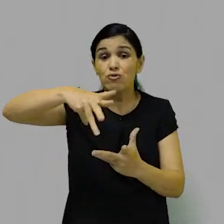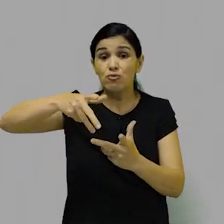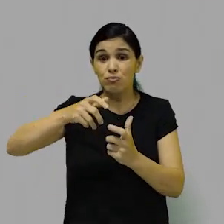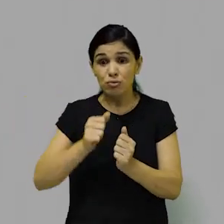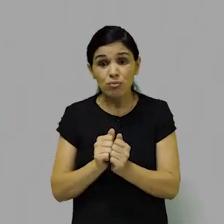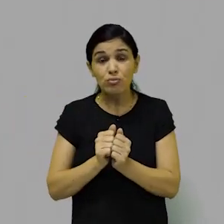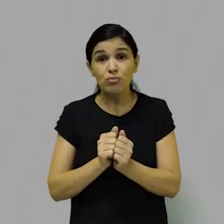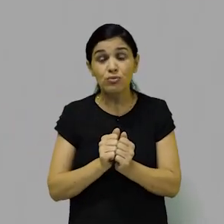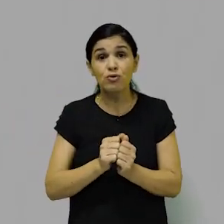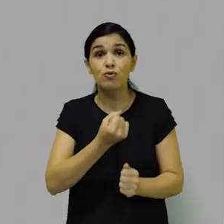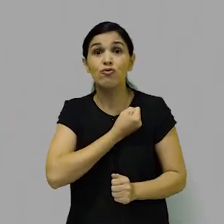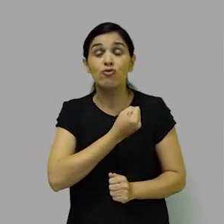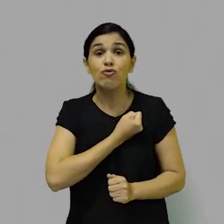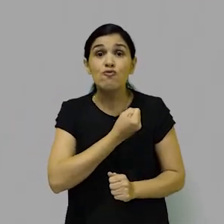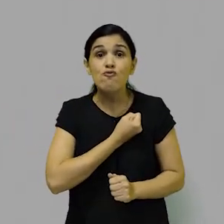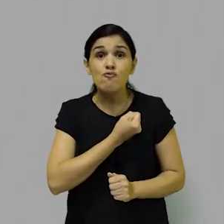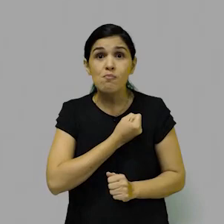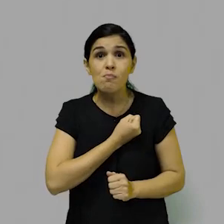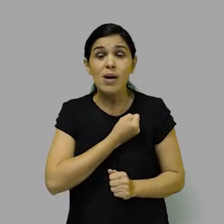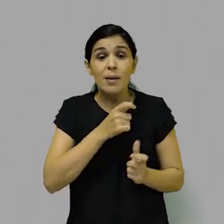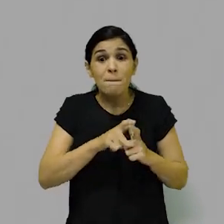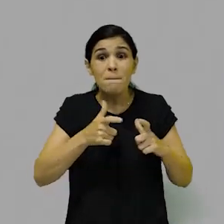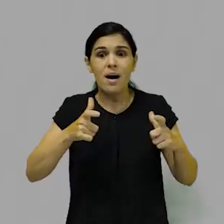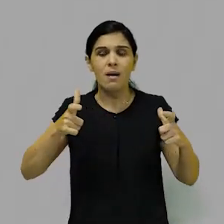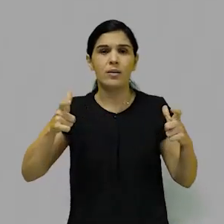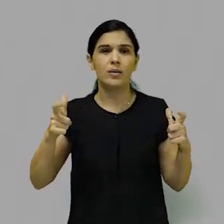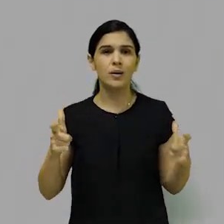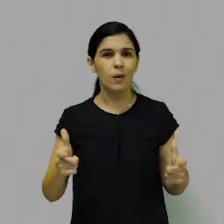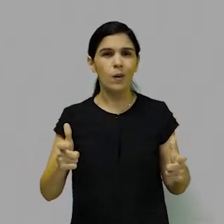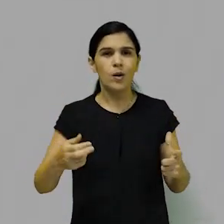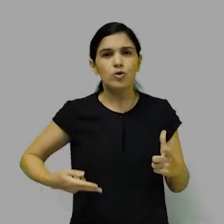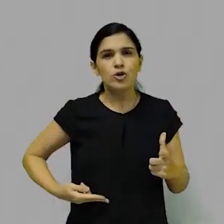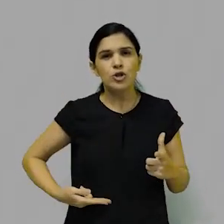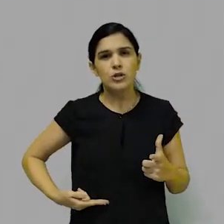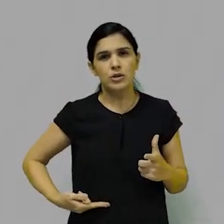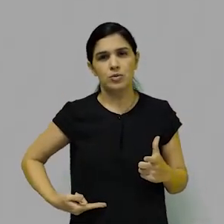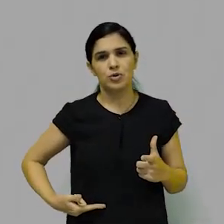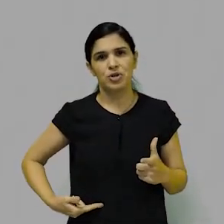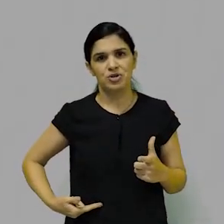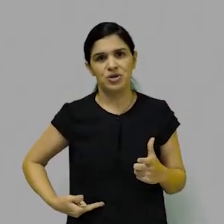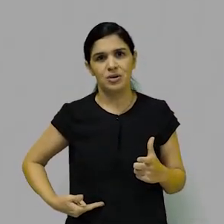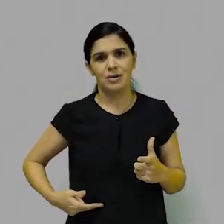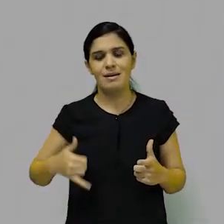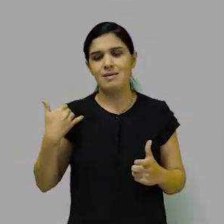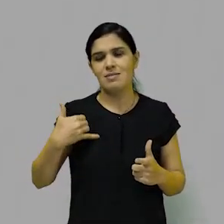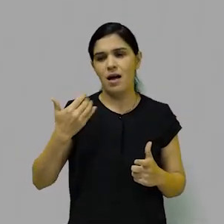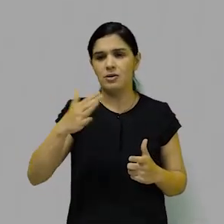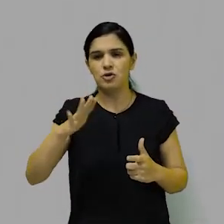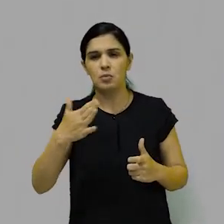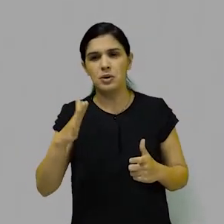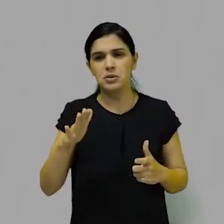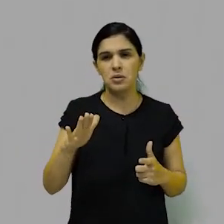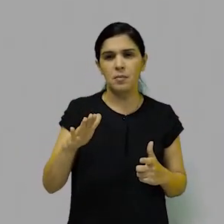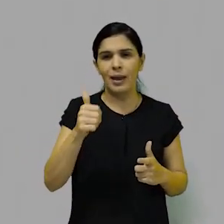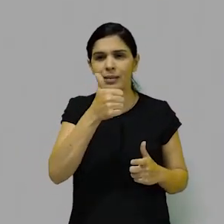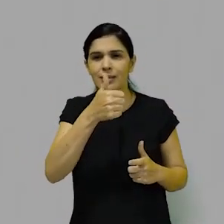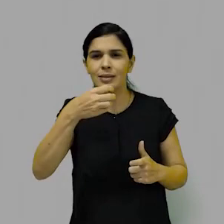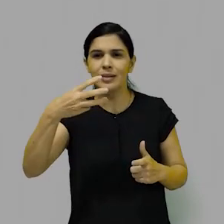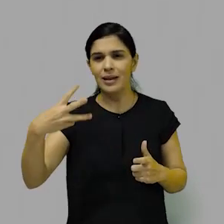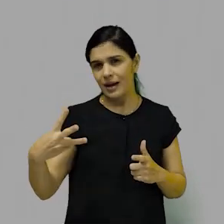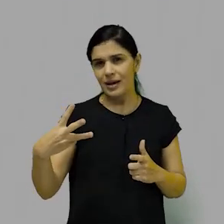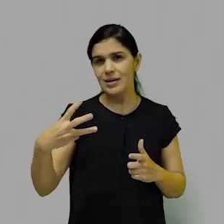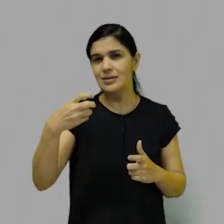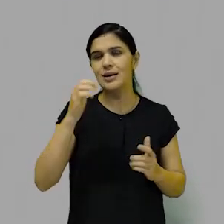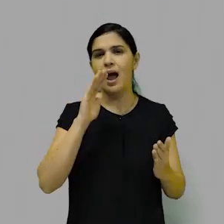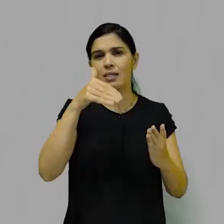que teve um aumento de 140% em adolescentes de 13 a 18 anos. Isso é preocupante, isso